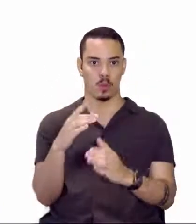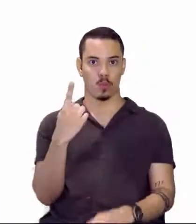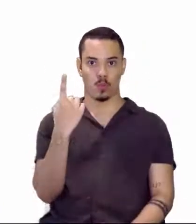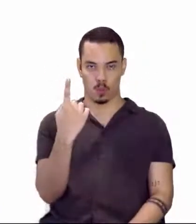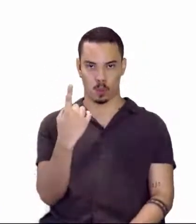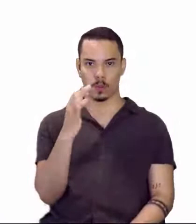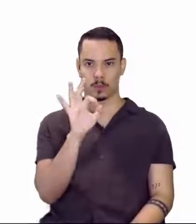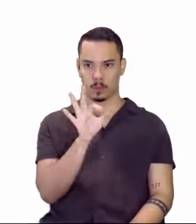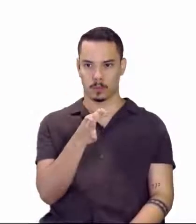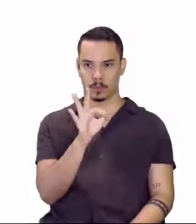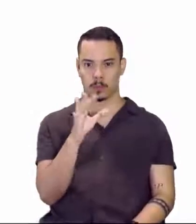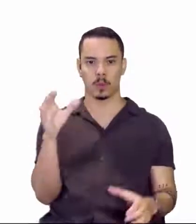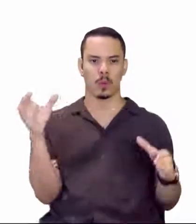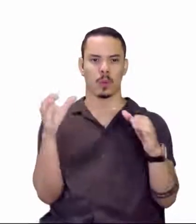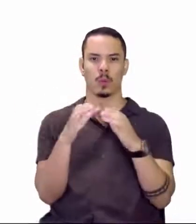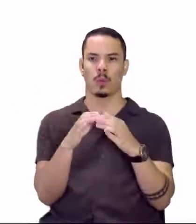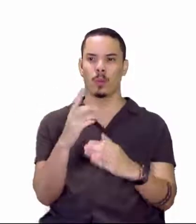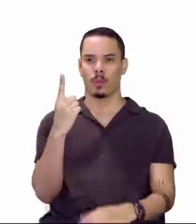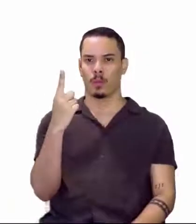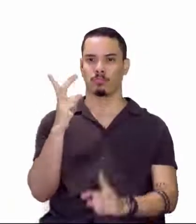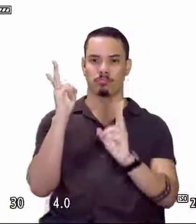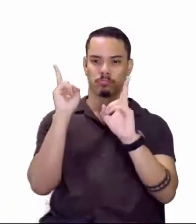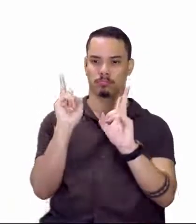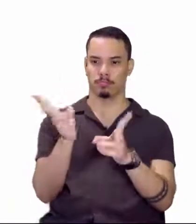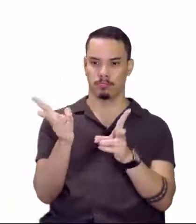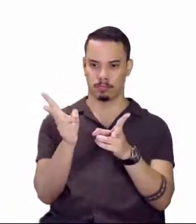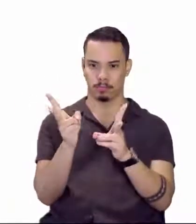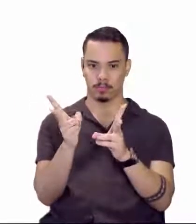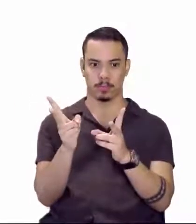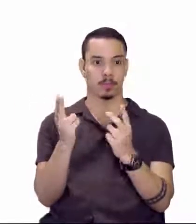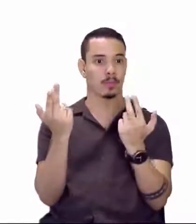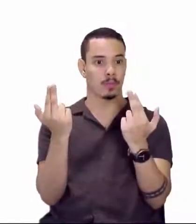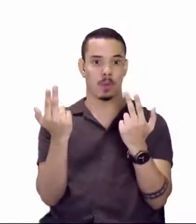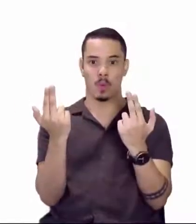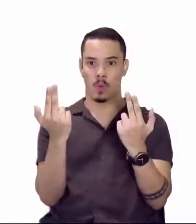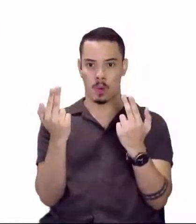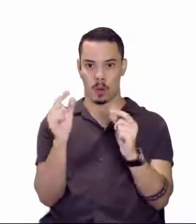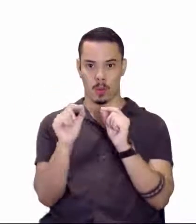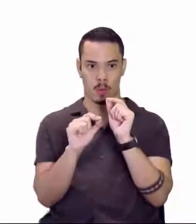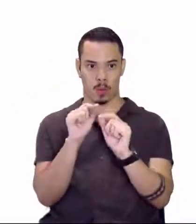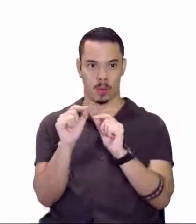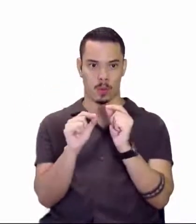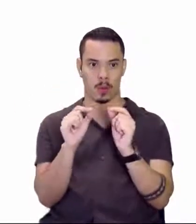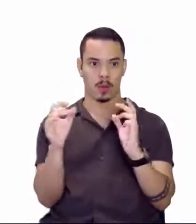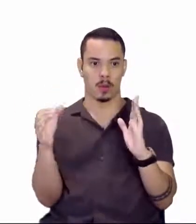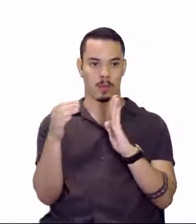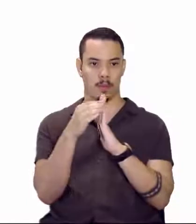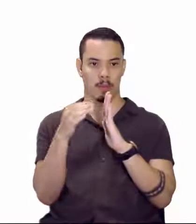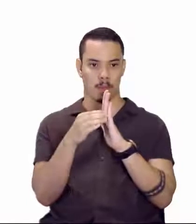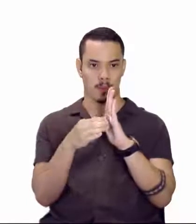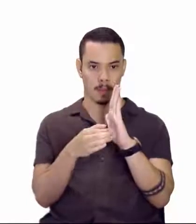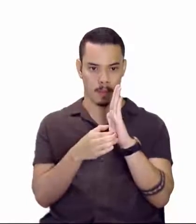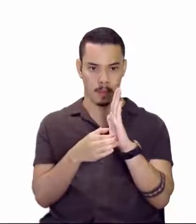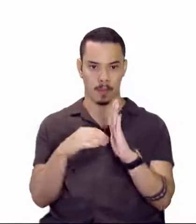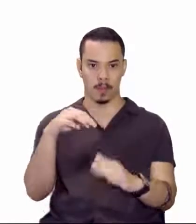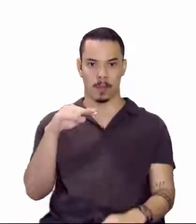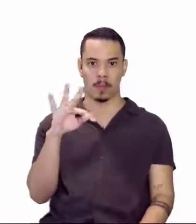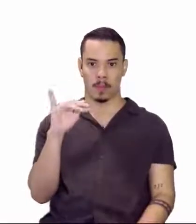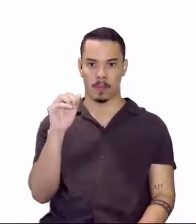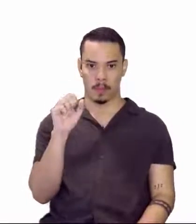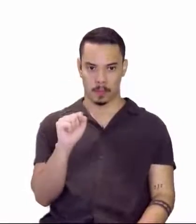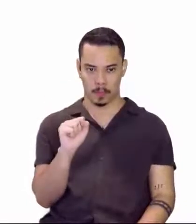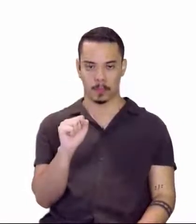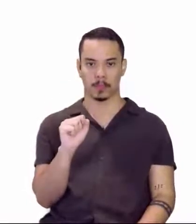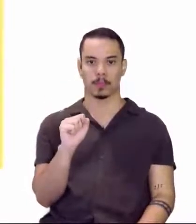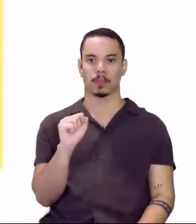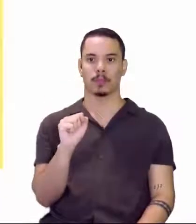certo? Esse grupo 1 é exatamente a família dos metais